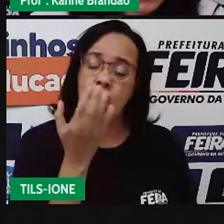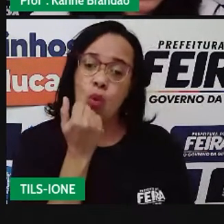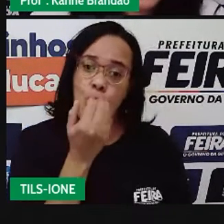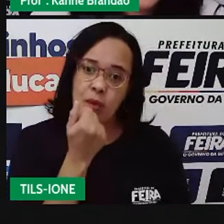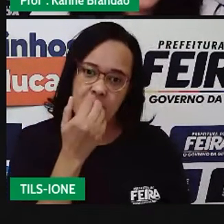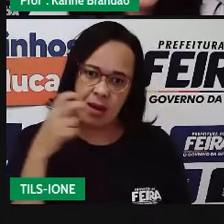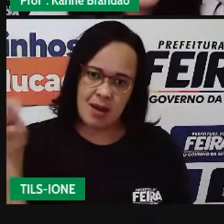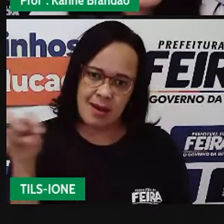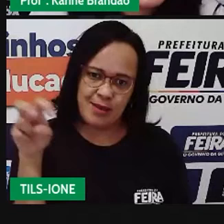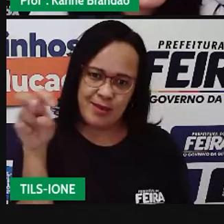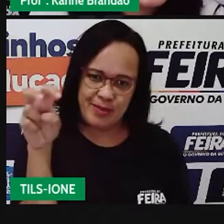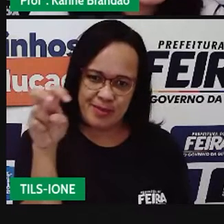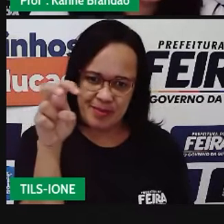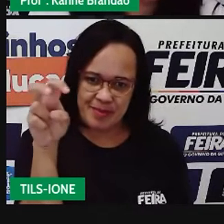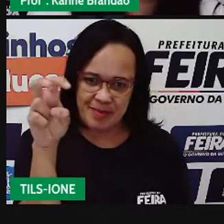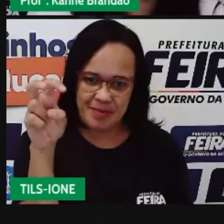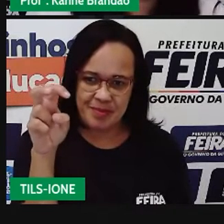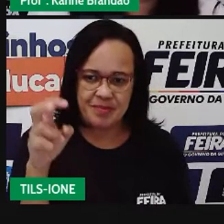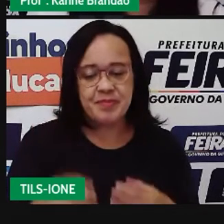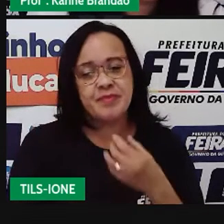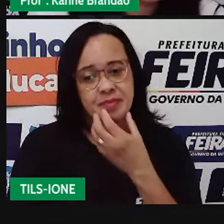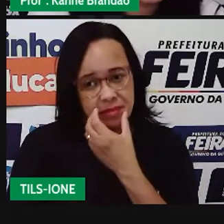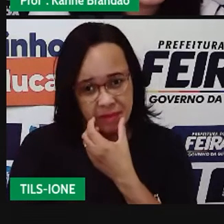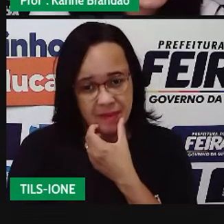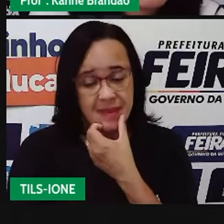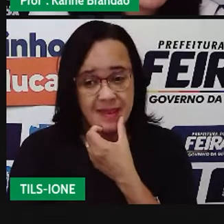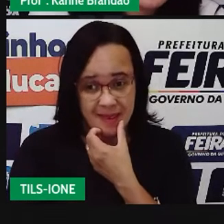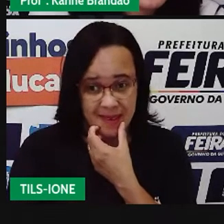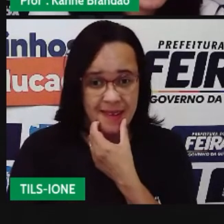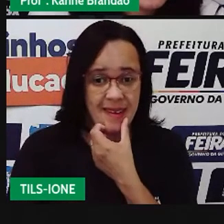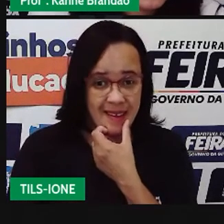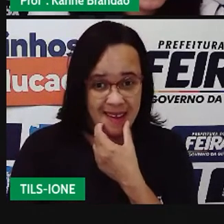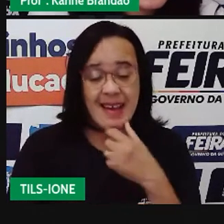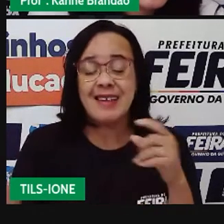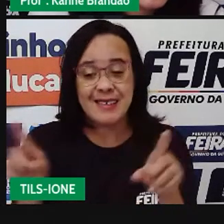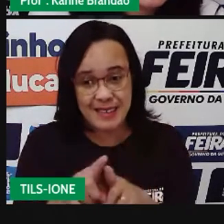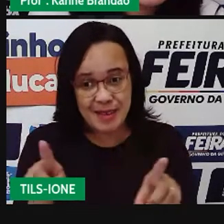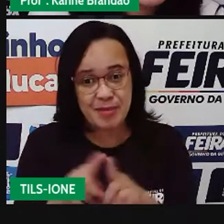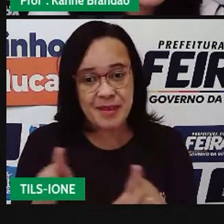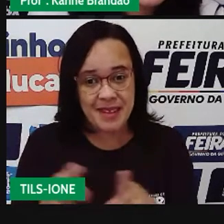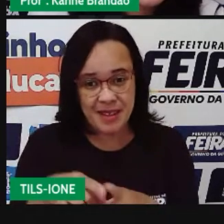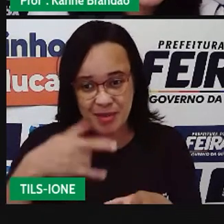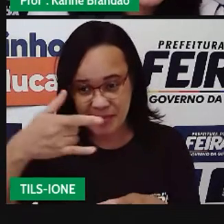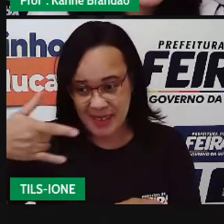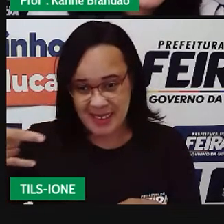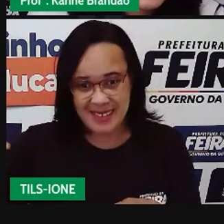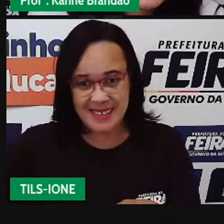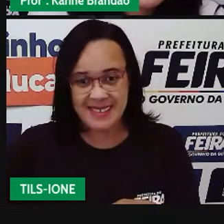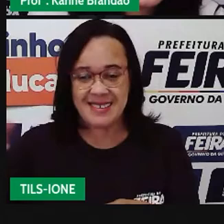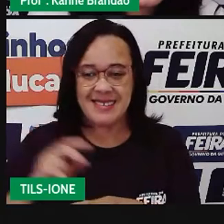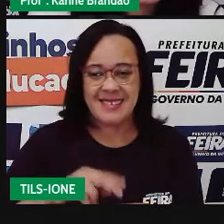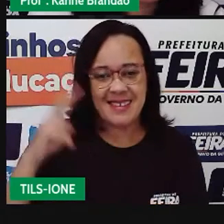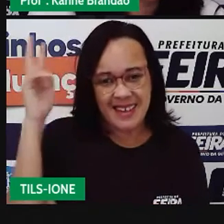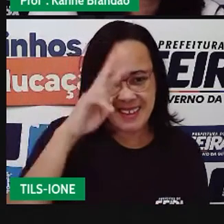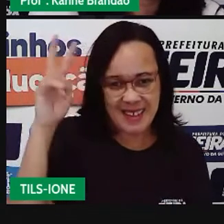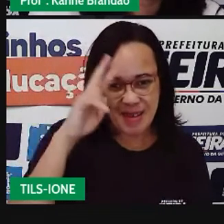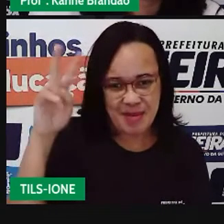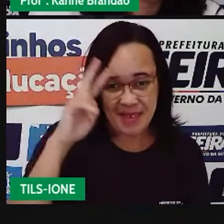presa. E a mesma coisa a gente vê no filme Procurando Nemo. Olha só, lembra